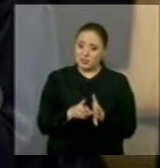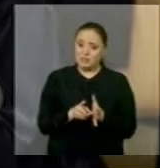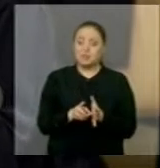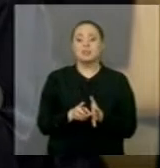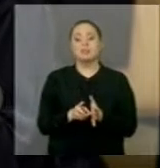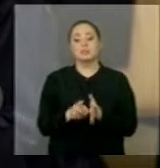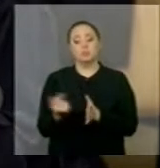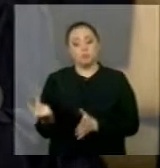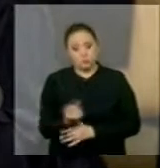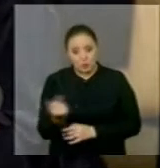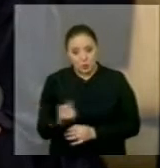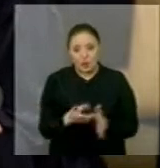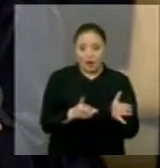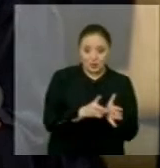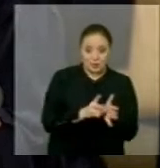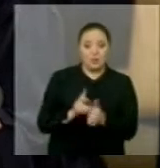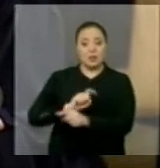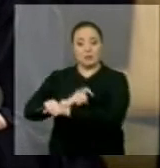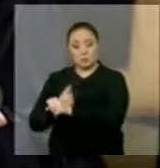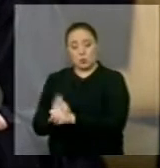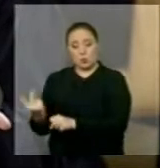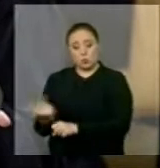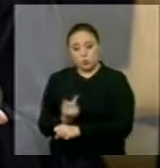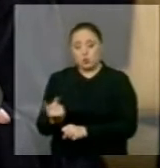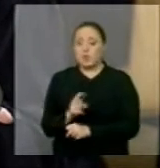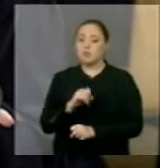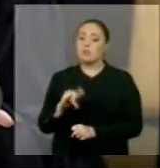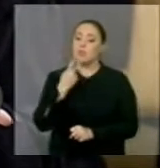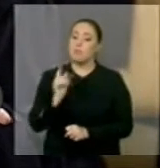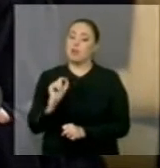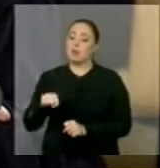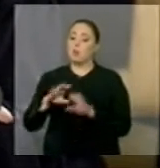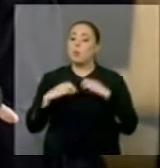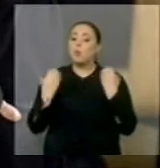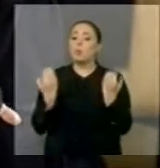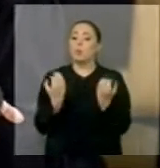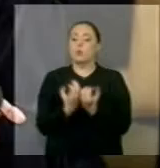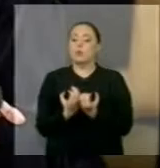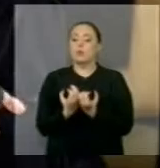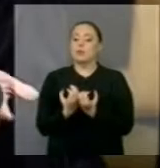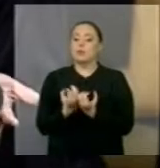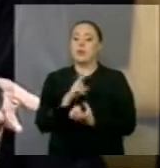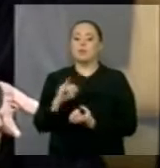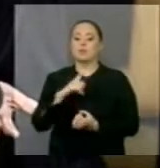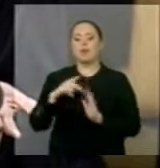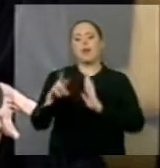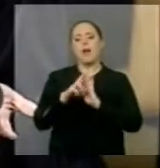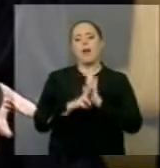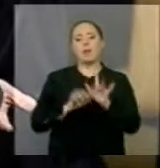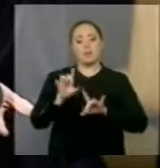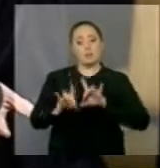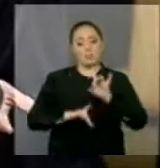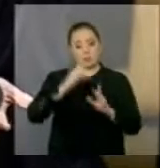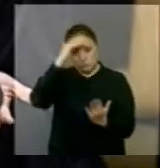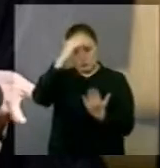terras ocupadas pelas comunidades quilombolas, na medida em que diz que essas comunidades estão, que essa titulação estará sujeita a regras